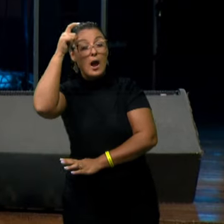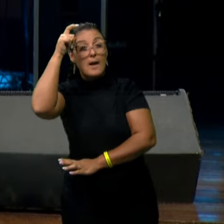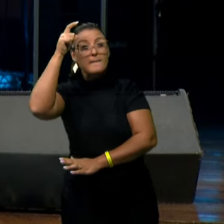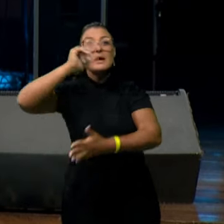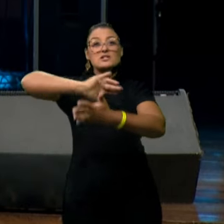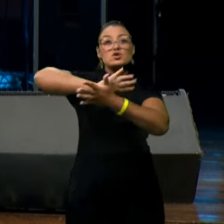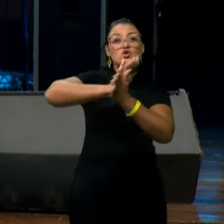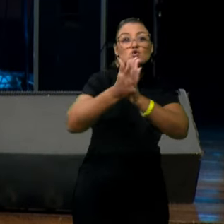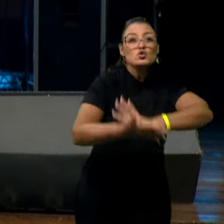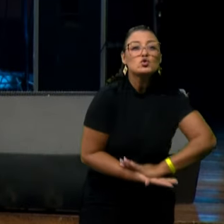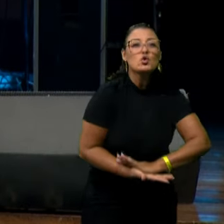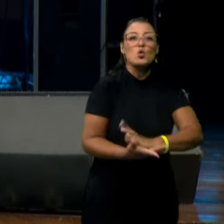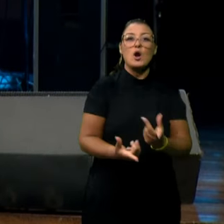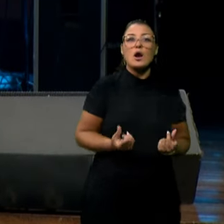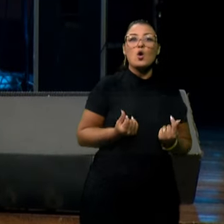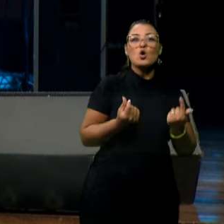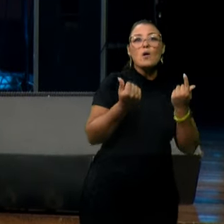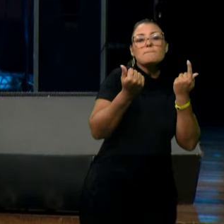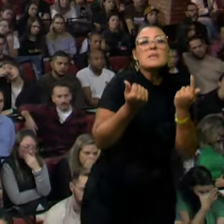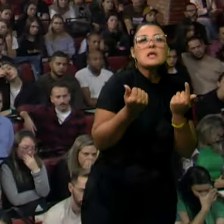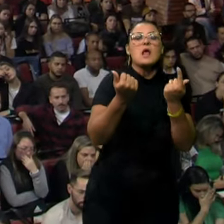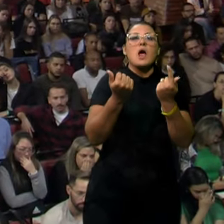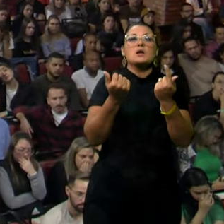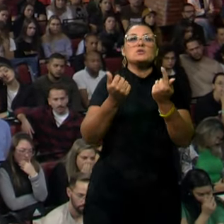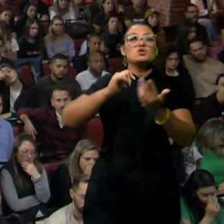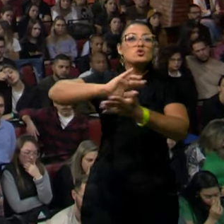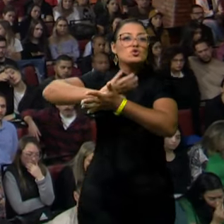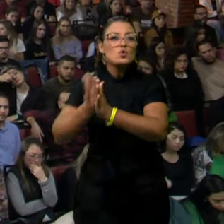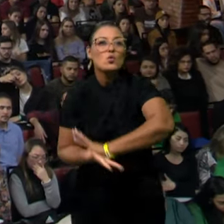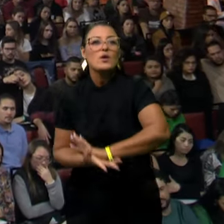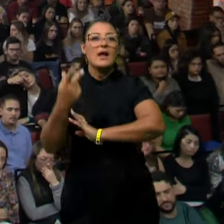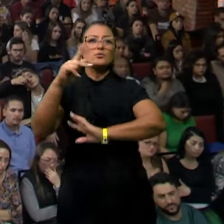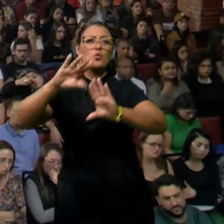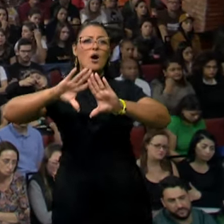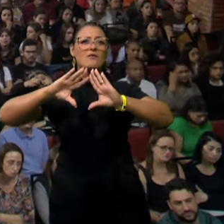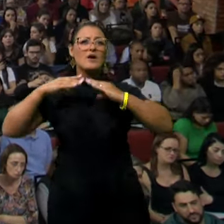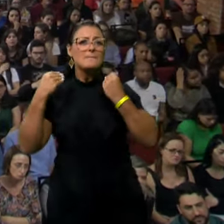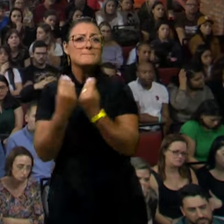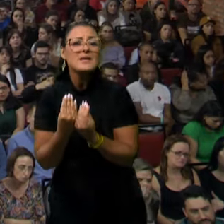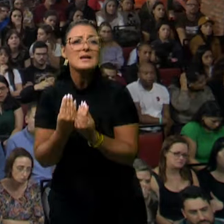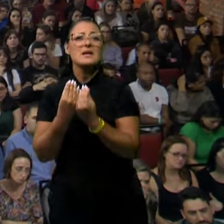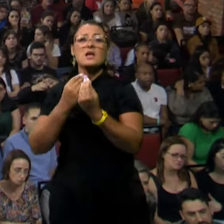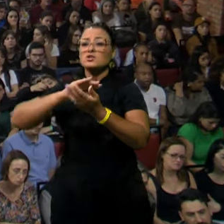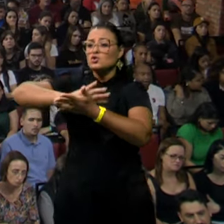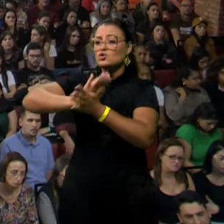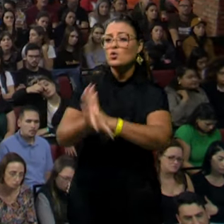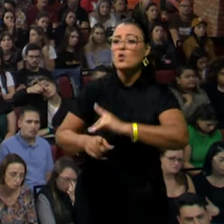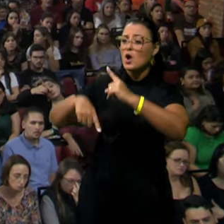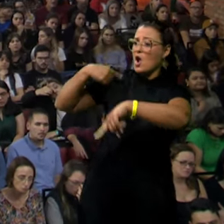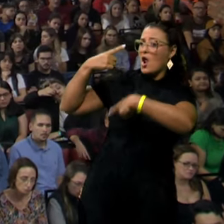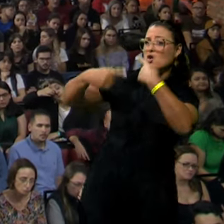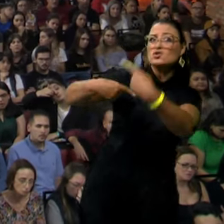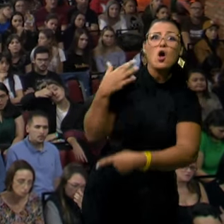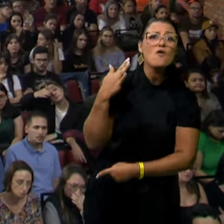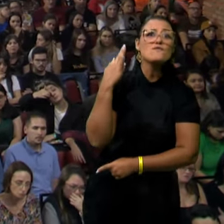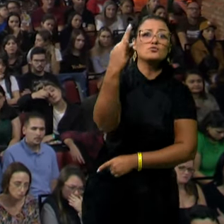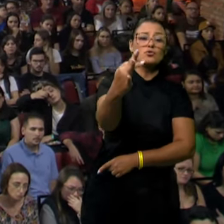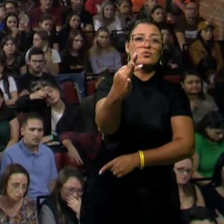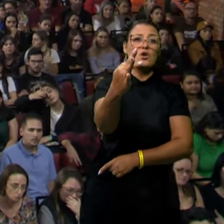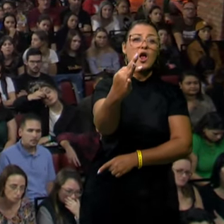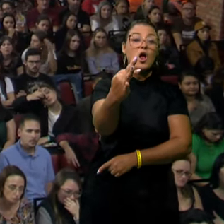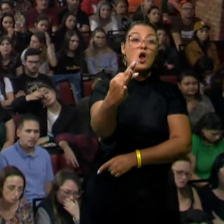a família O Legado de você sobre a sua descendência e você não vai fazer isso somente Ah vou esperar entender que Deus faça algo